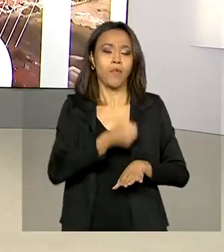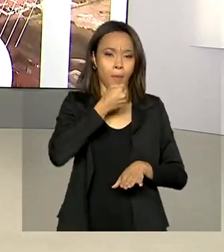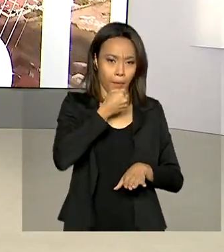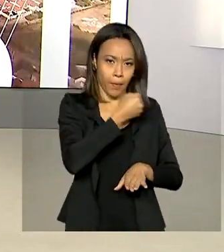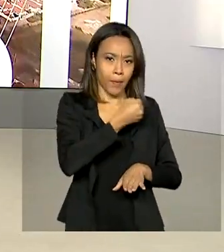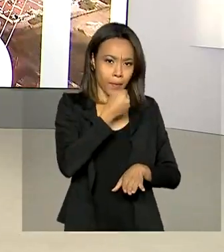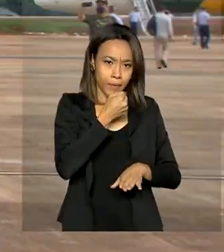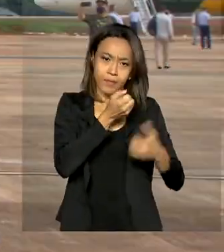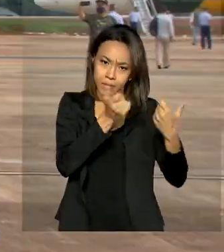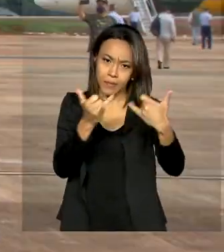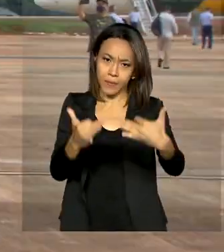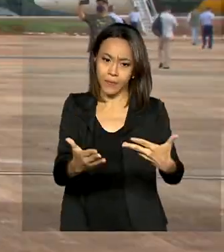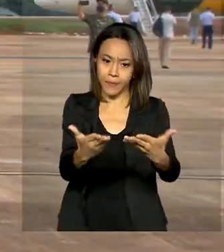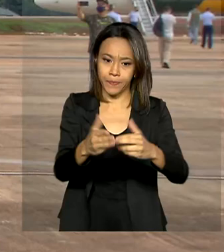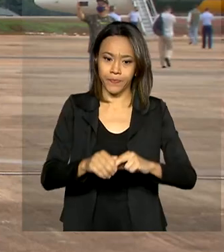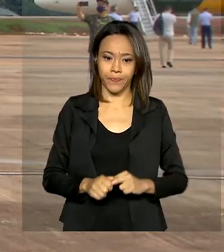missão.